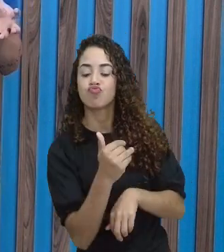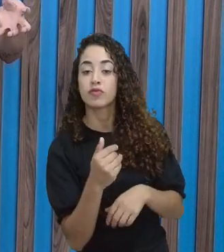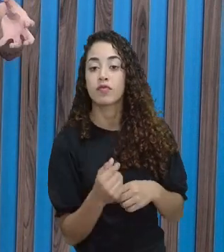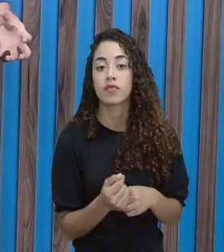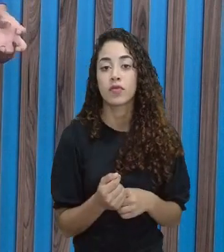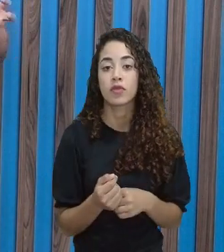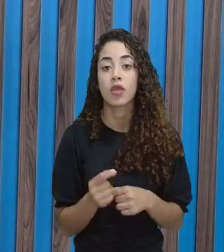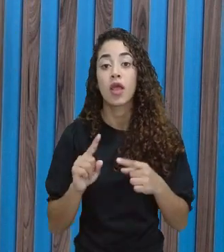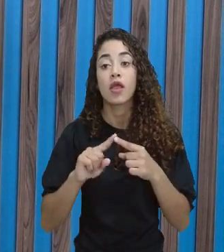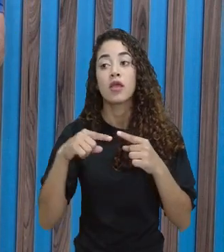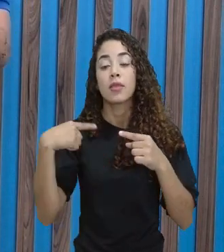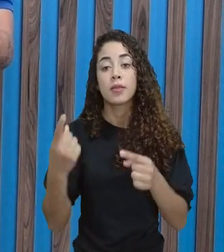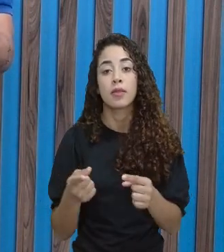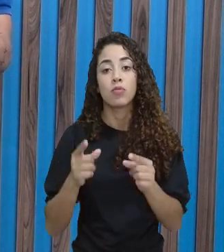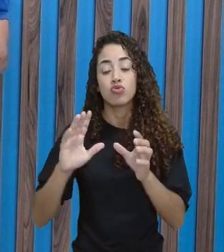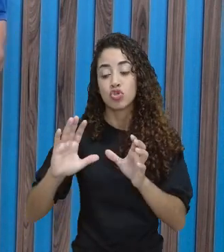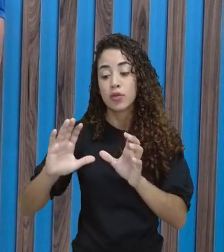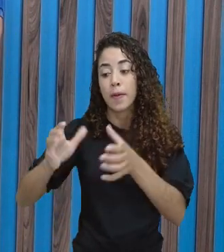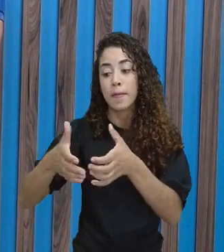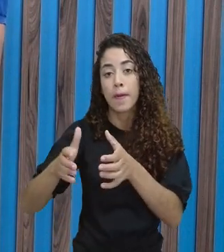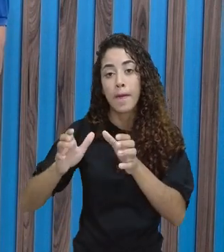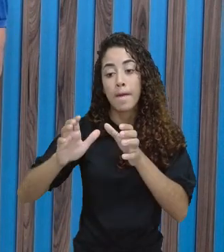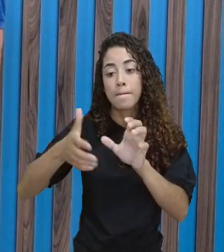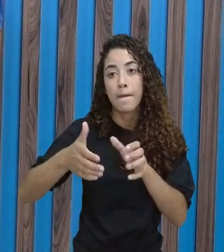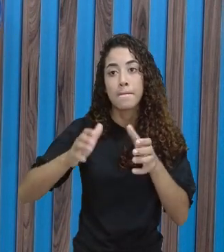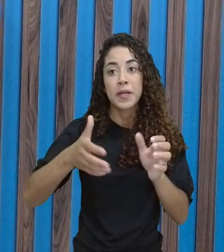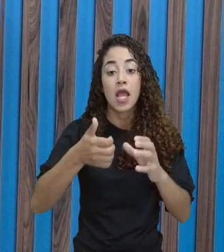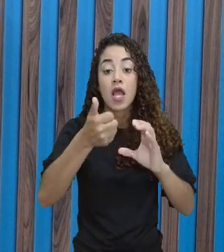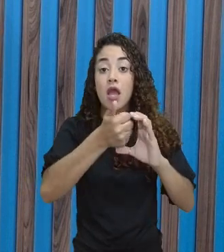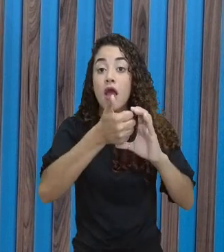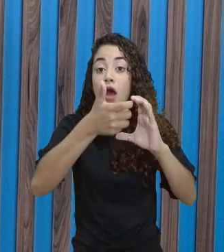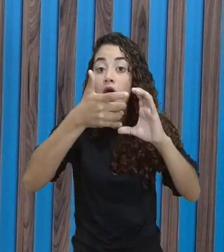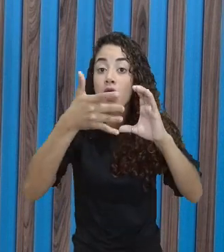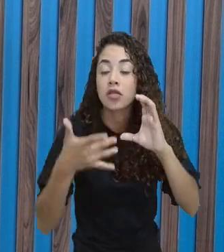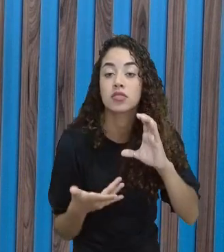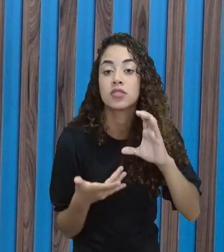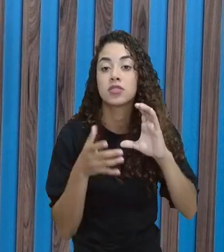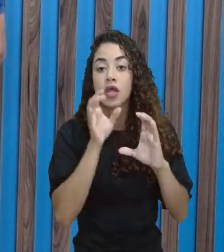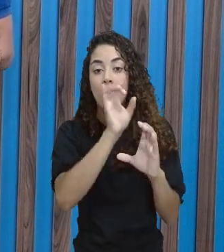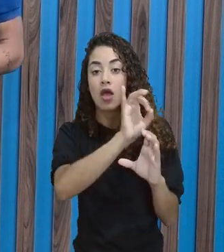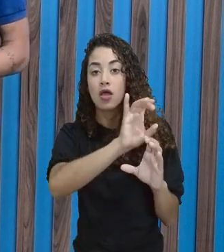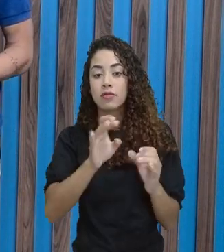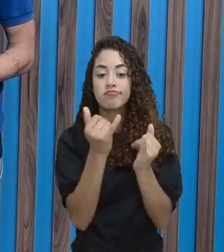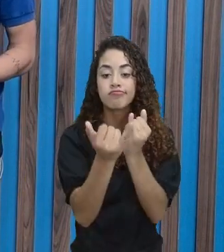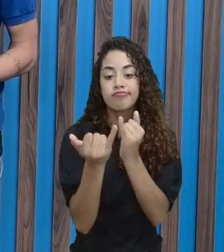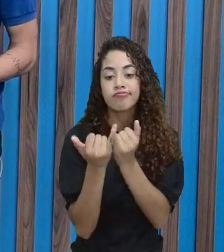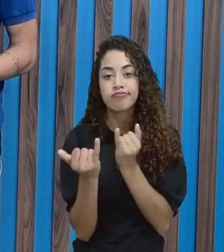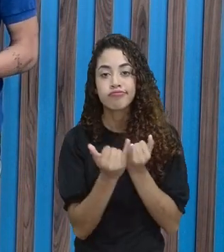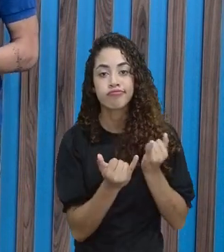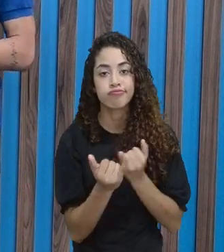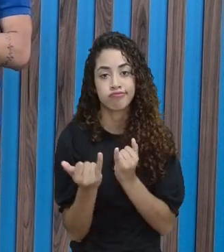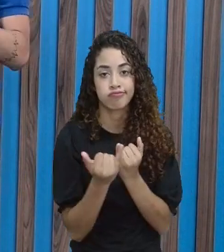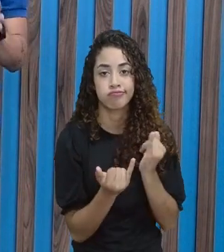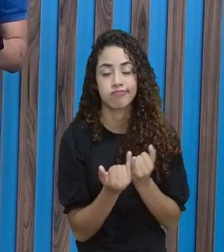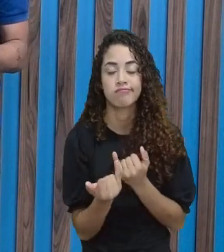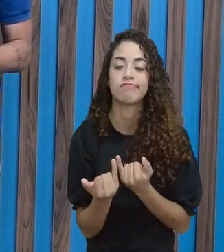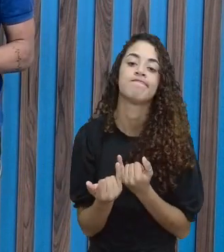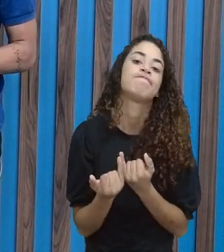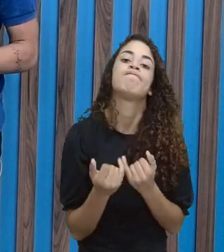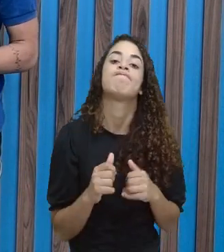colocando elas em uma caixinha com as suas características aí parecidas. Então,